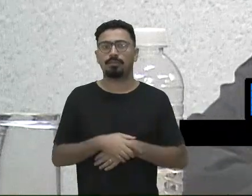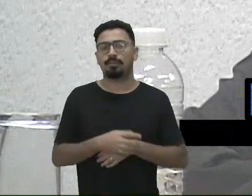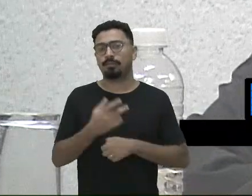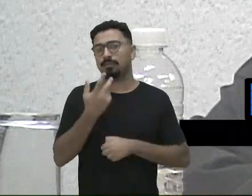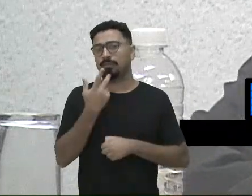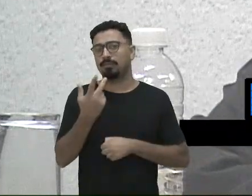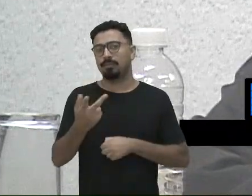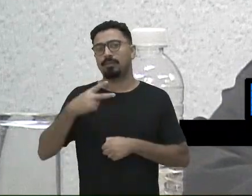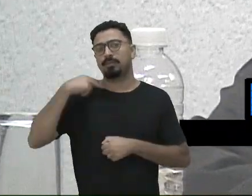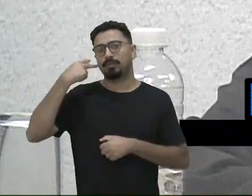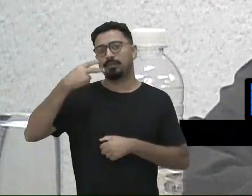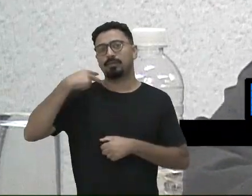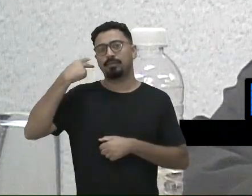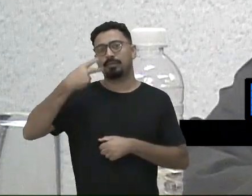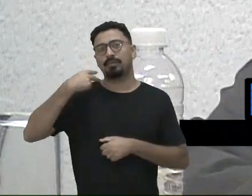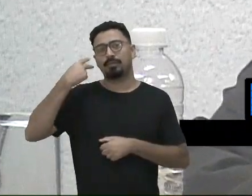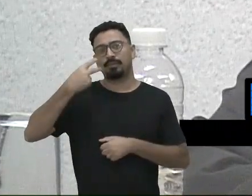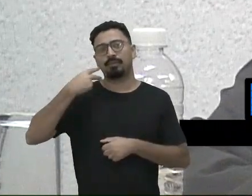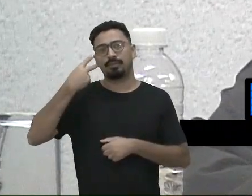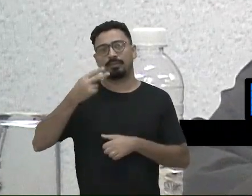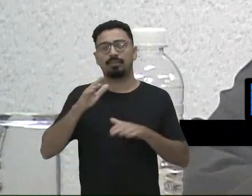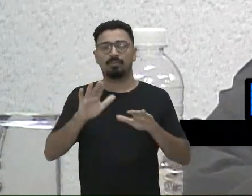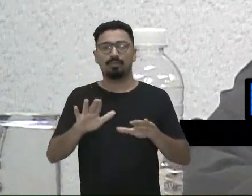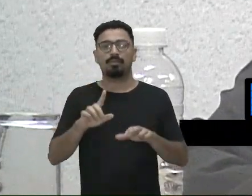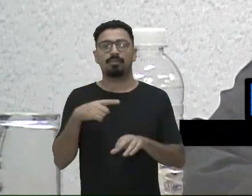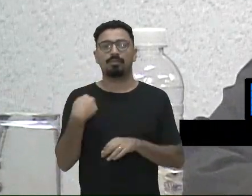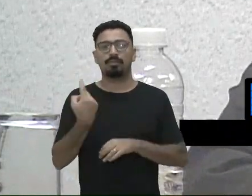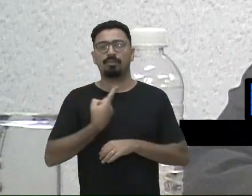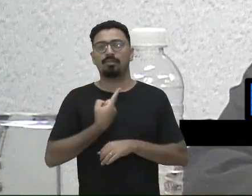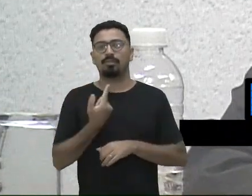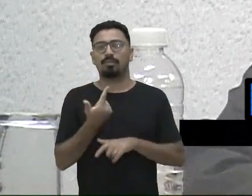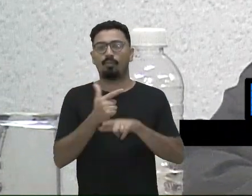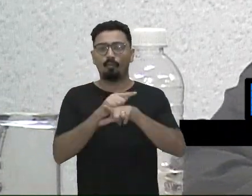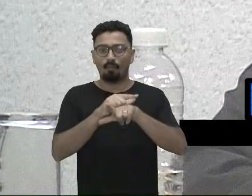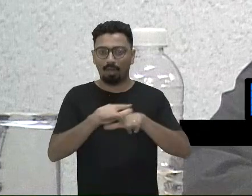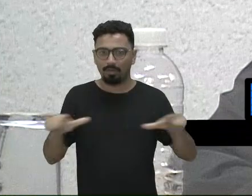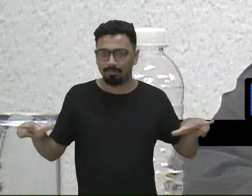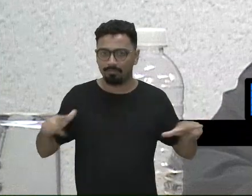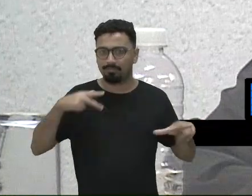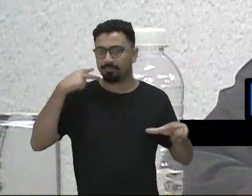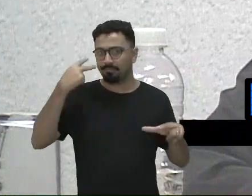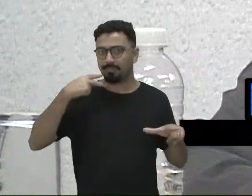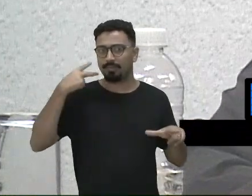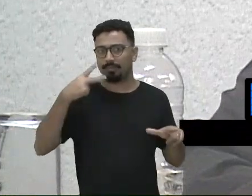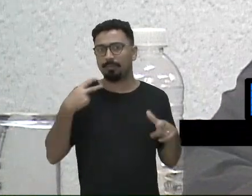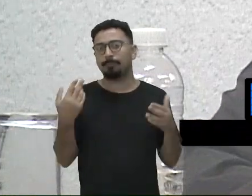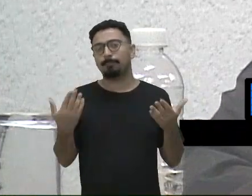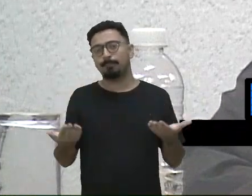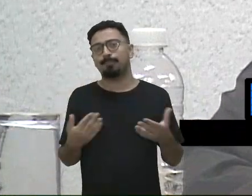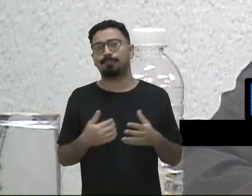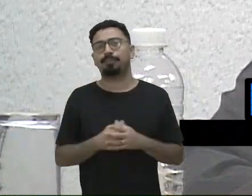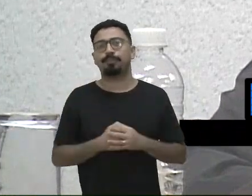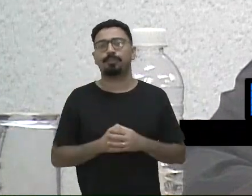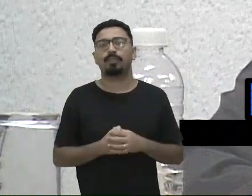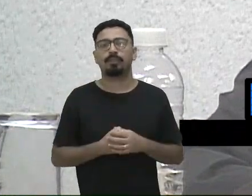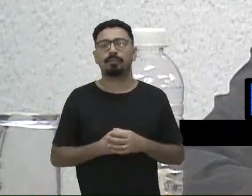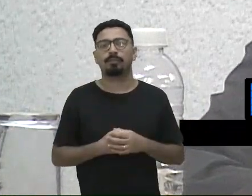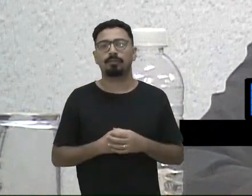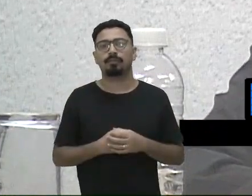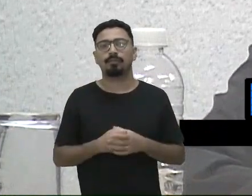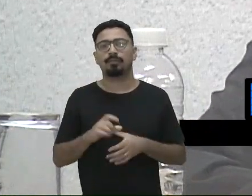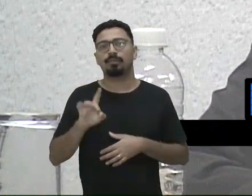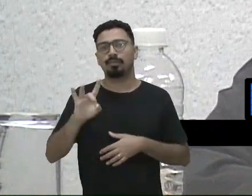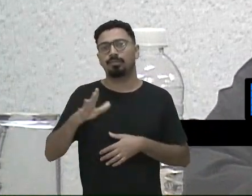palavra para os vereadores. Mas como a gente tem aqui uma ausência esmagadora de vereadores, né? Com exceção da